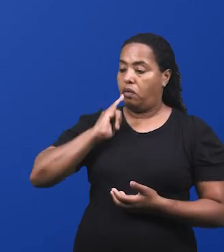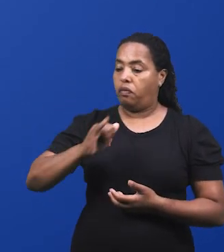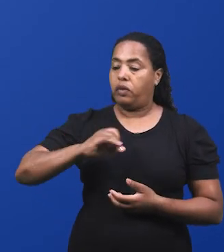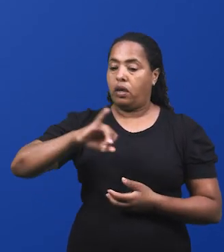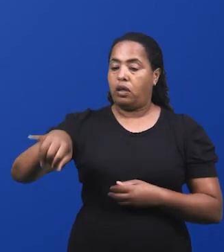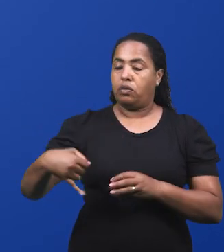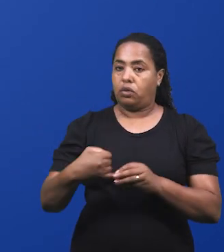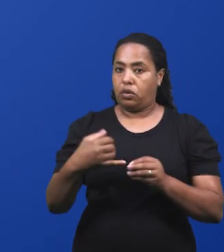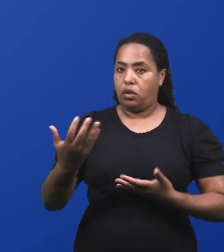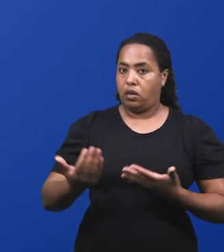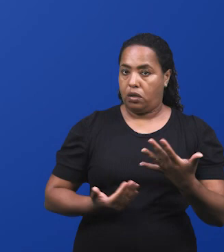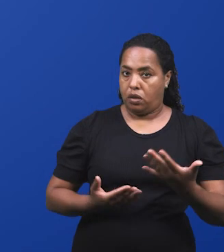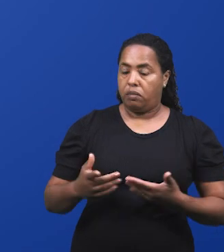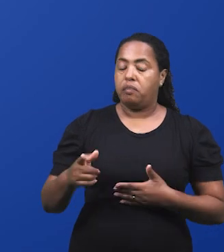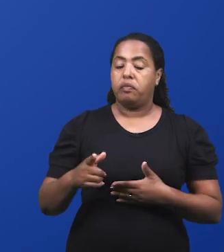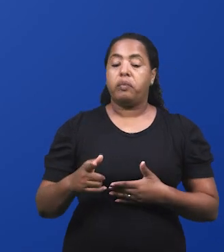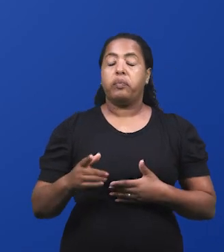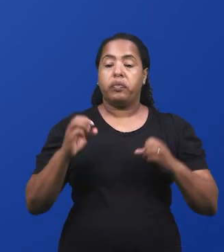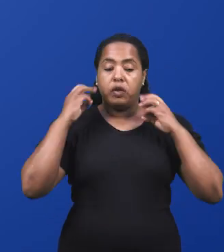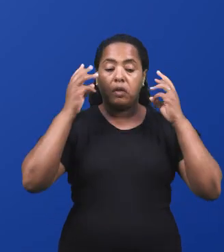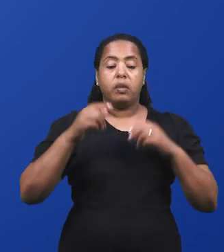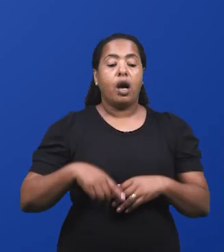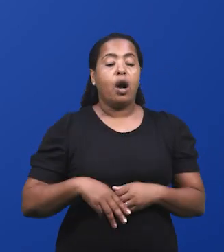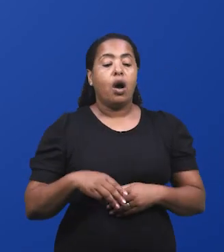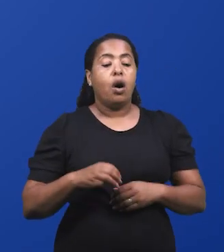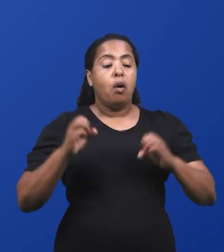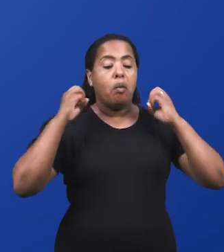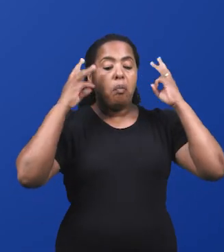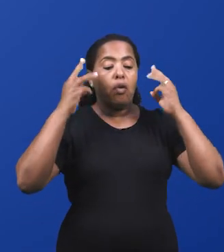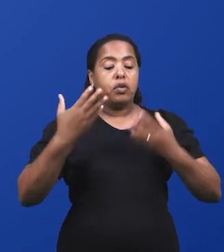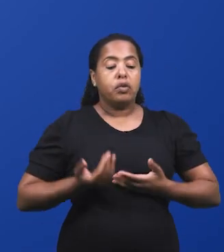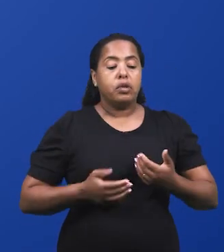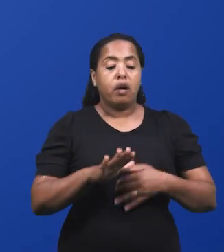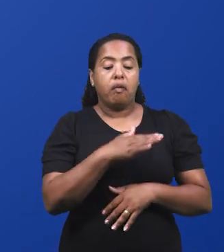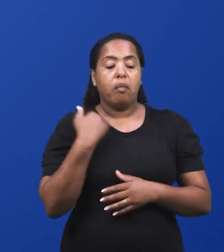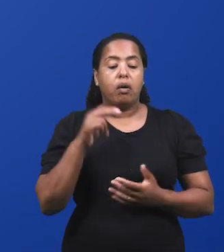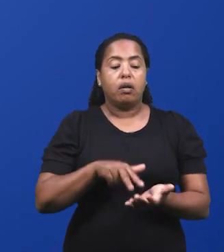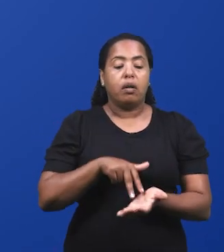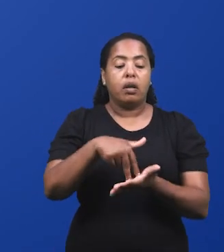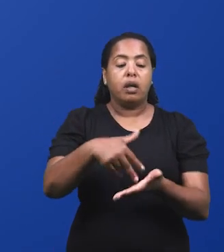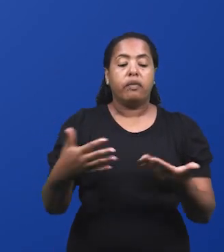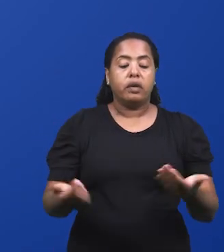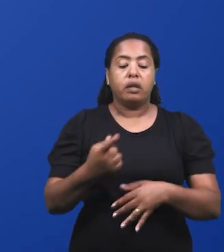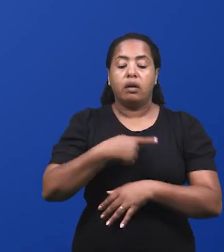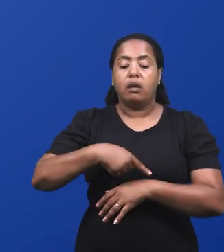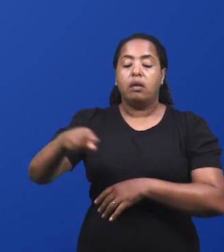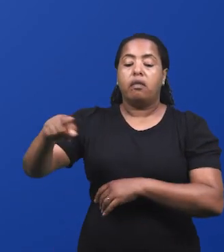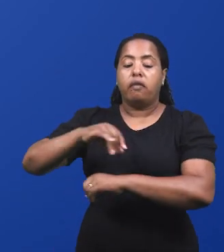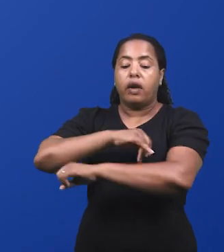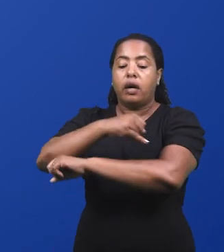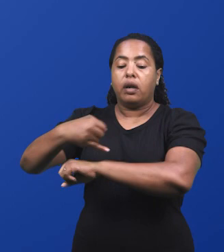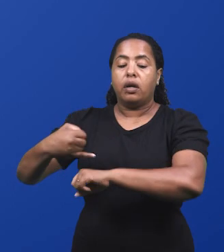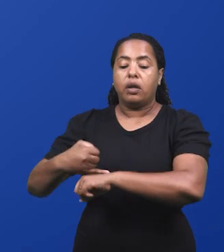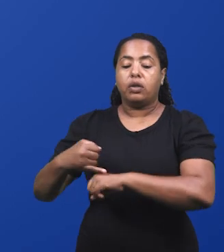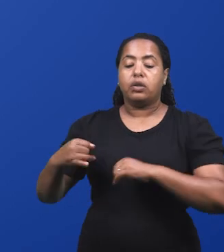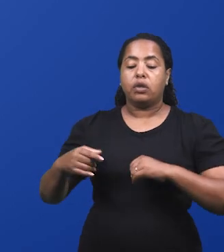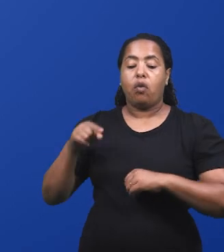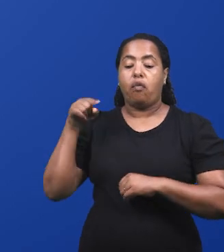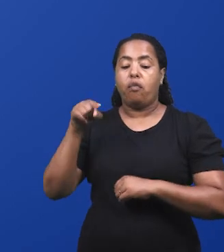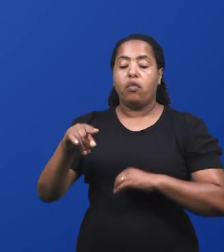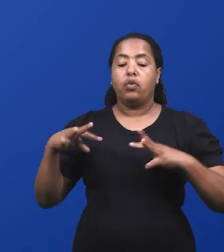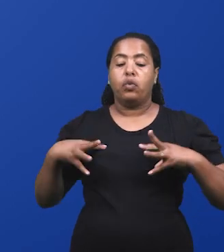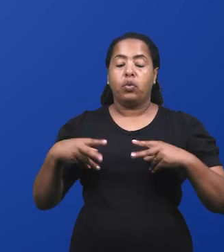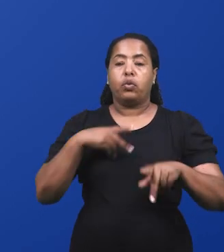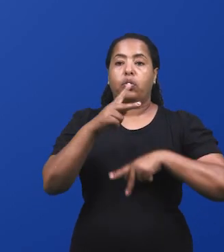o Senhor falou a Josué, filho de Num, servo de Moisés, dizendo: Moisés, meu servo, é morto. Levanta-te, pois agora passa